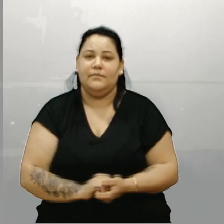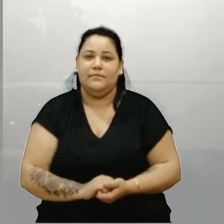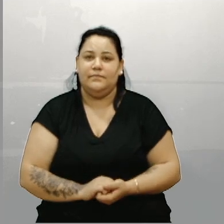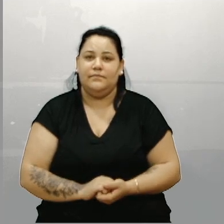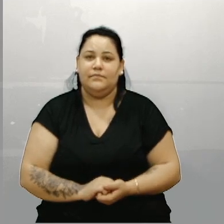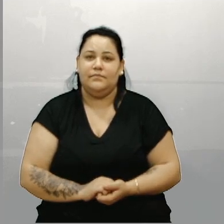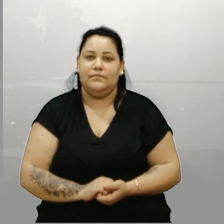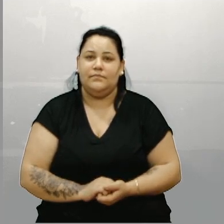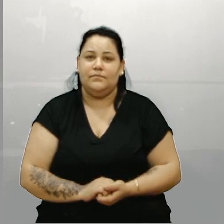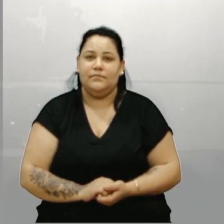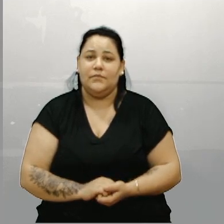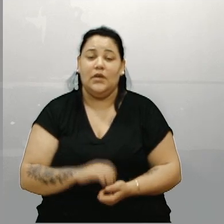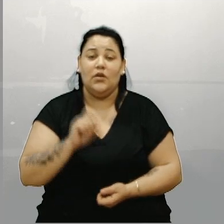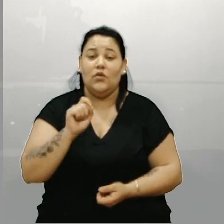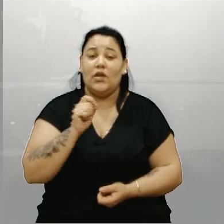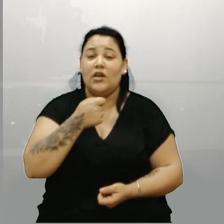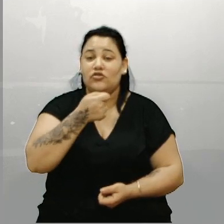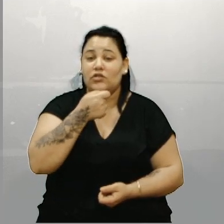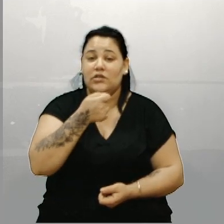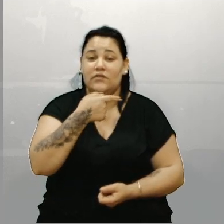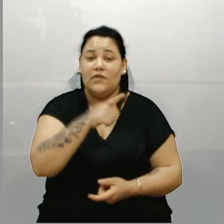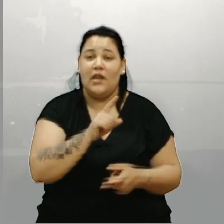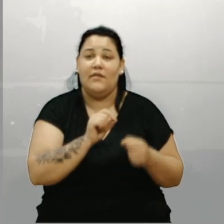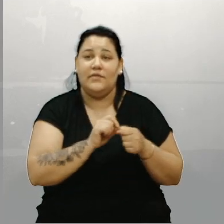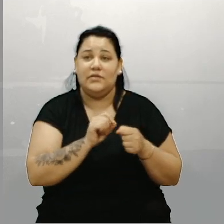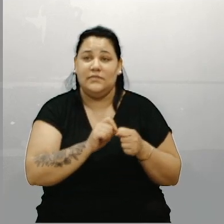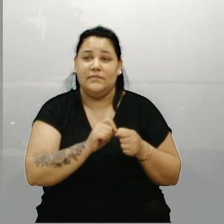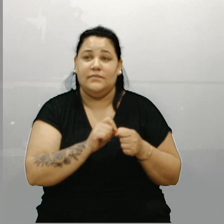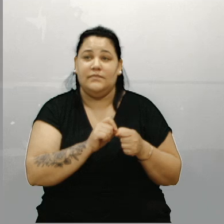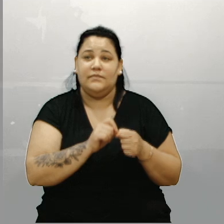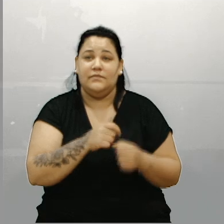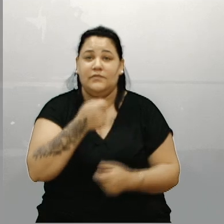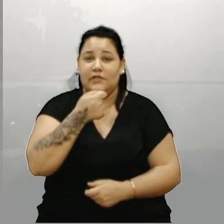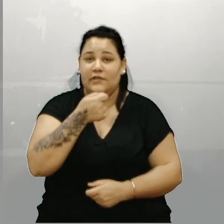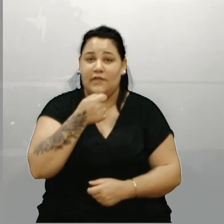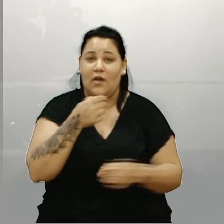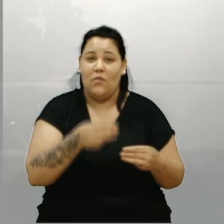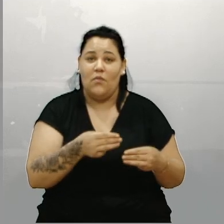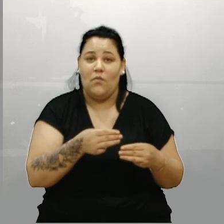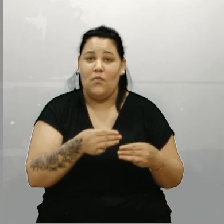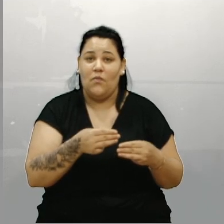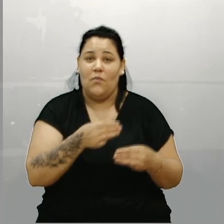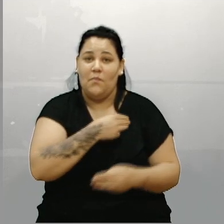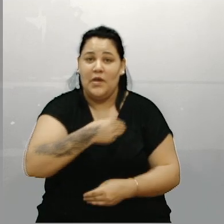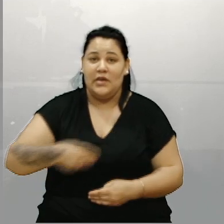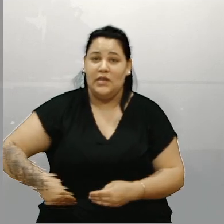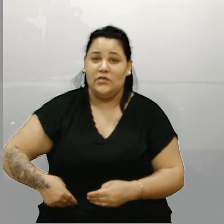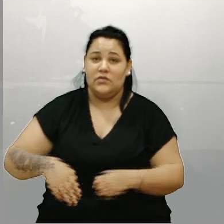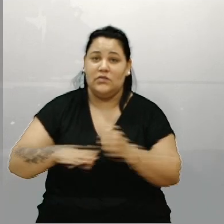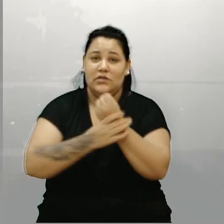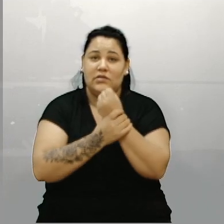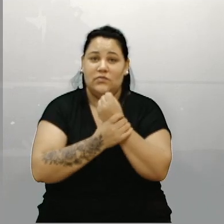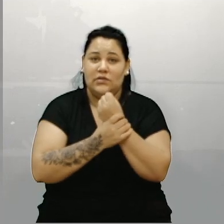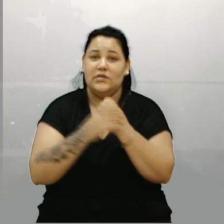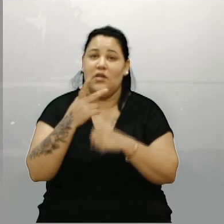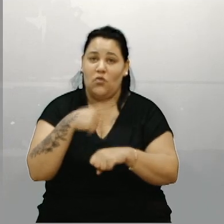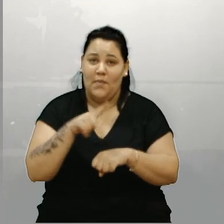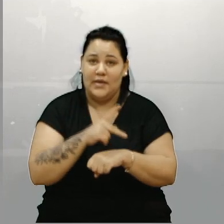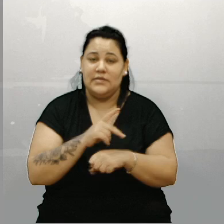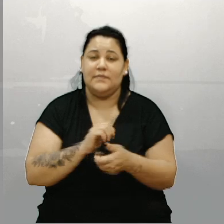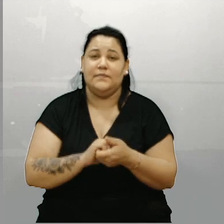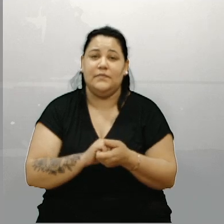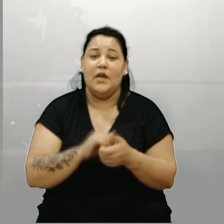E o que esses jornalistas foram lá fazer? Foram entrevistar o ministro da Segurança de El Salvador.